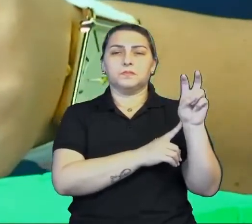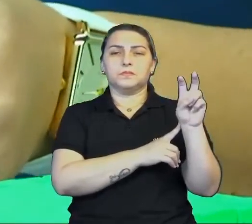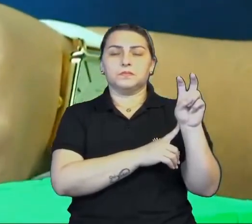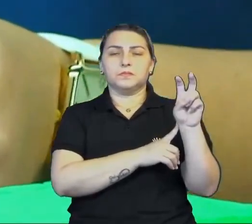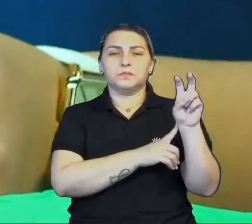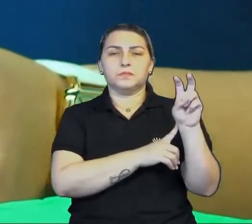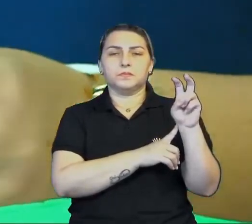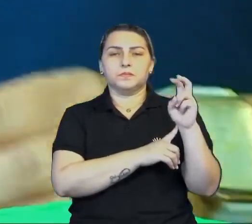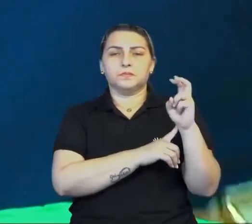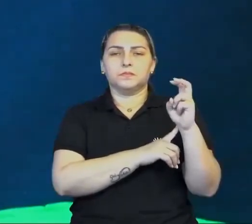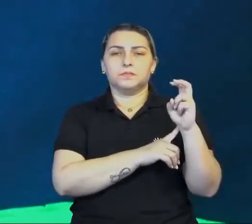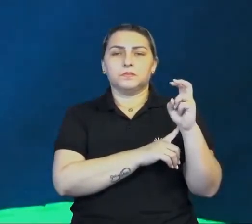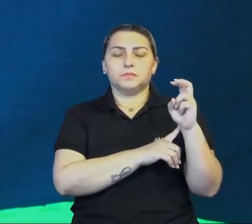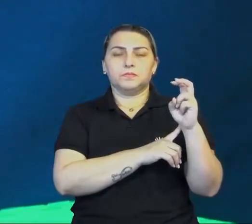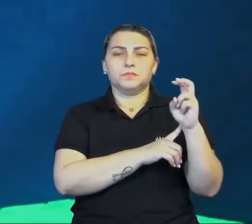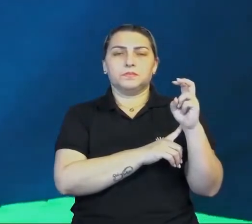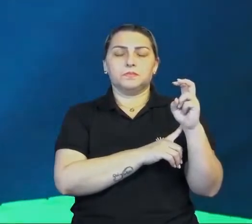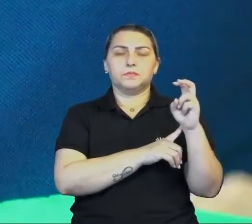o 5,